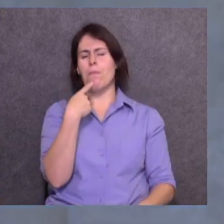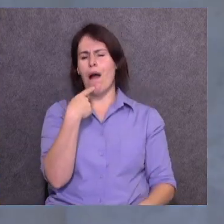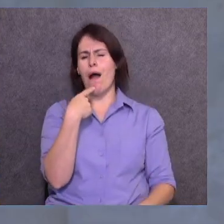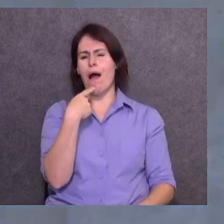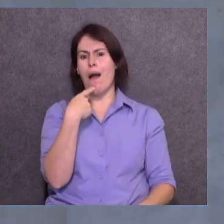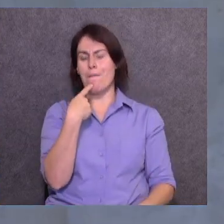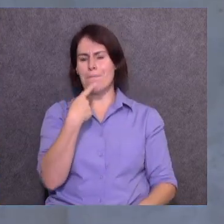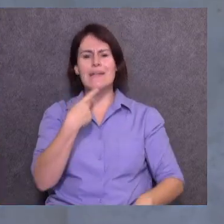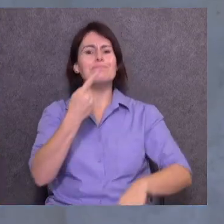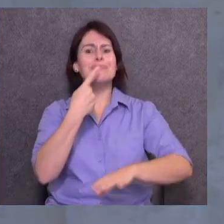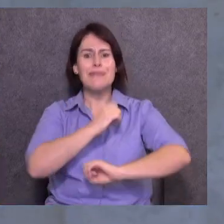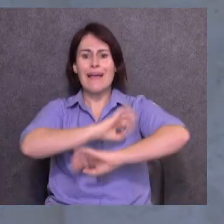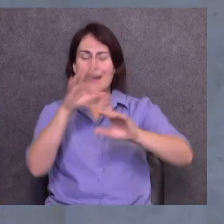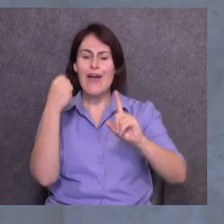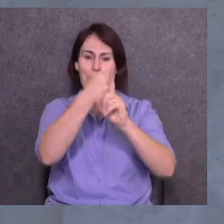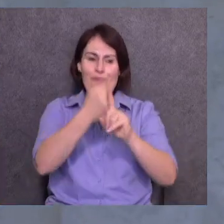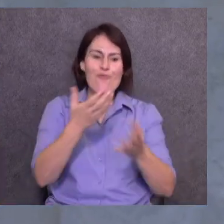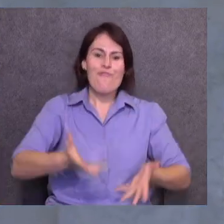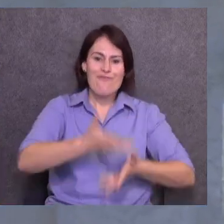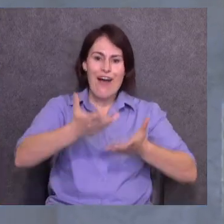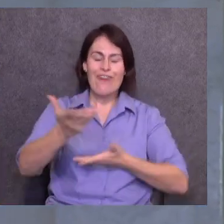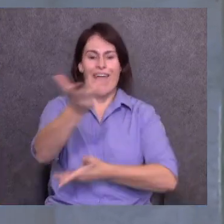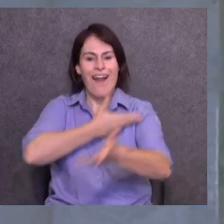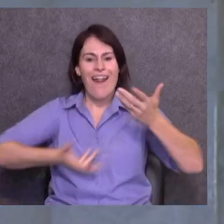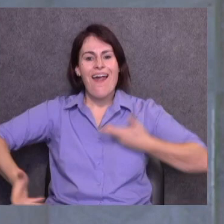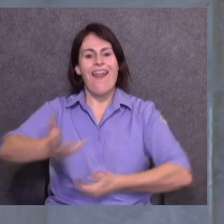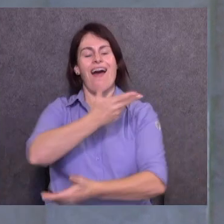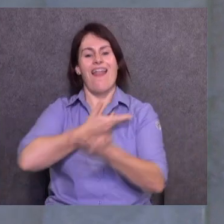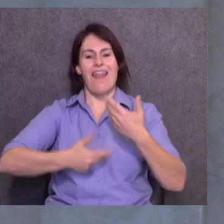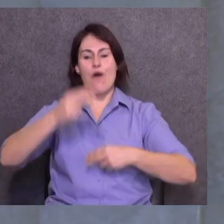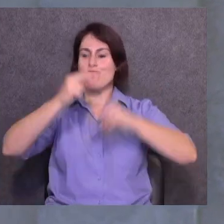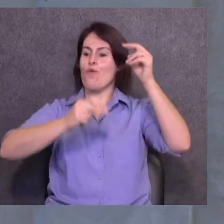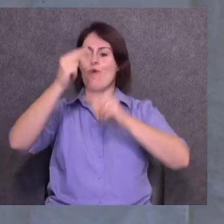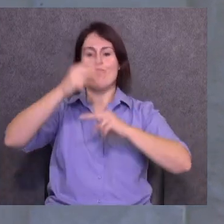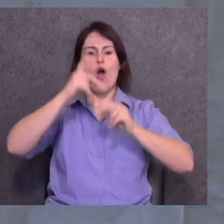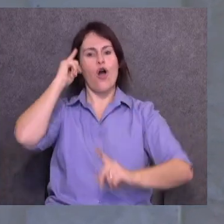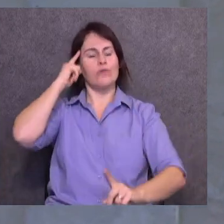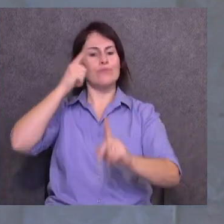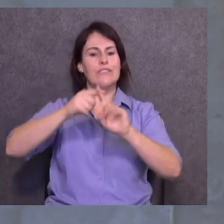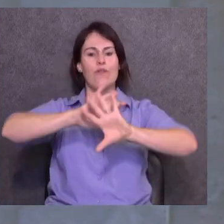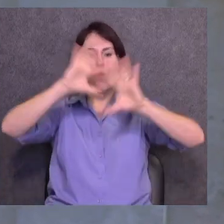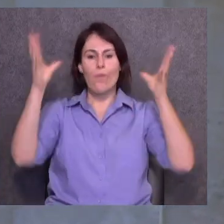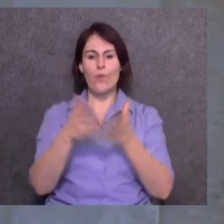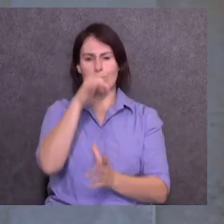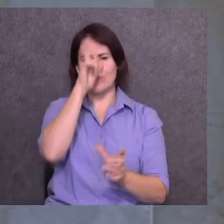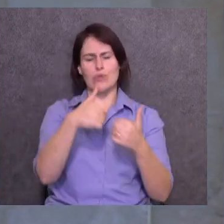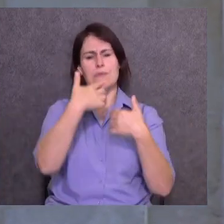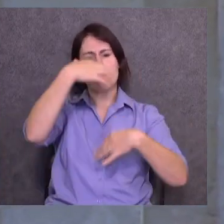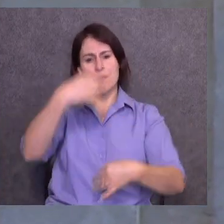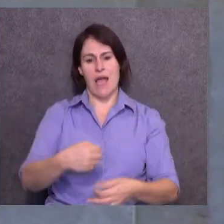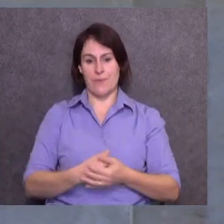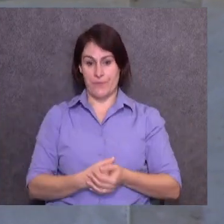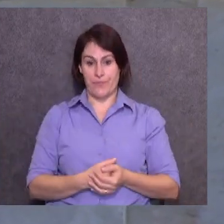e convidados a participar nesta igreja e na construção de um mundo para todos. No